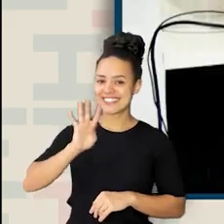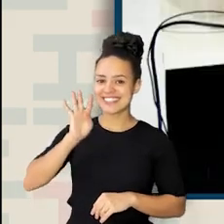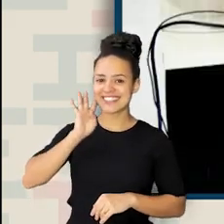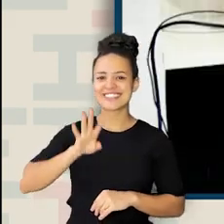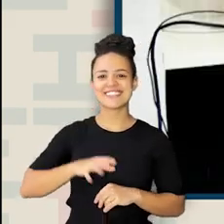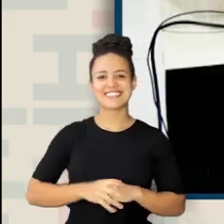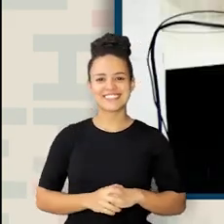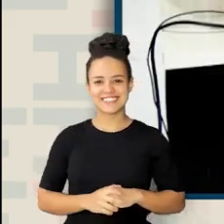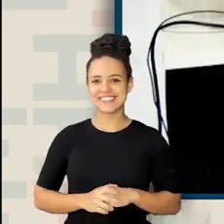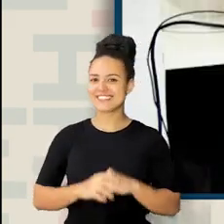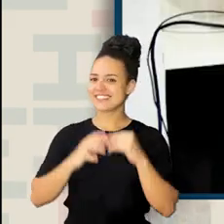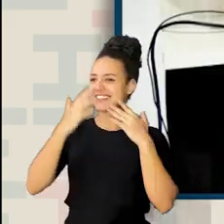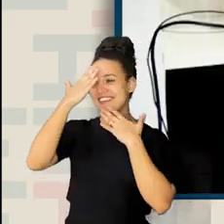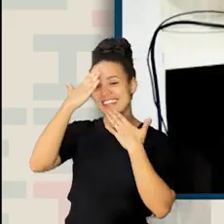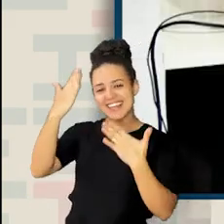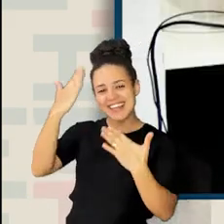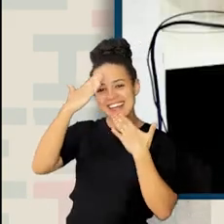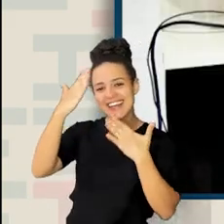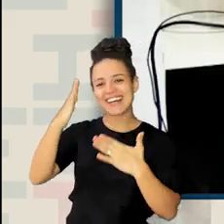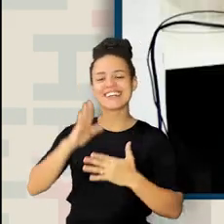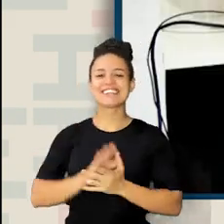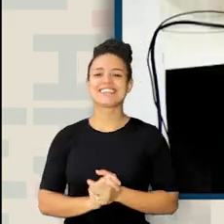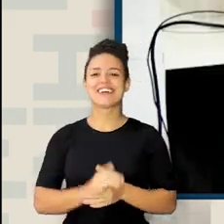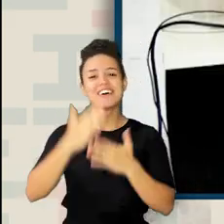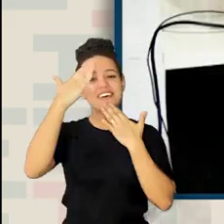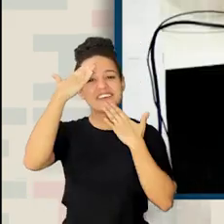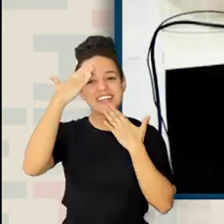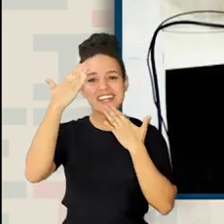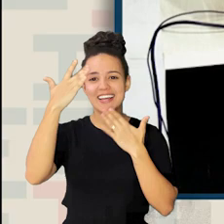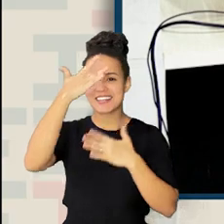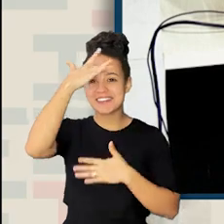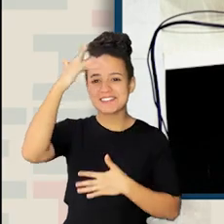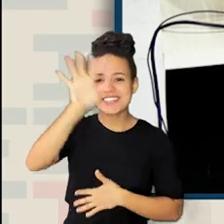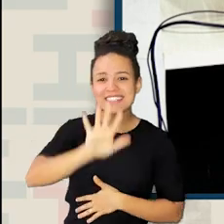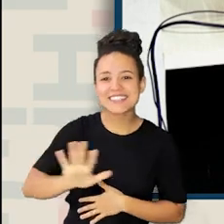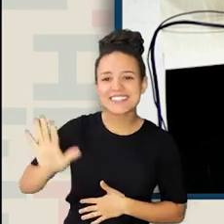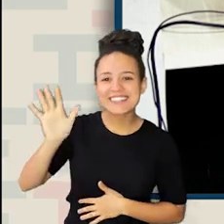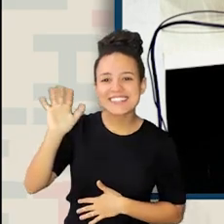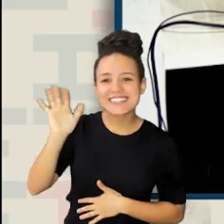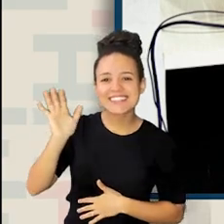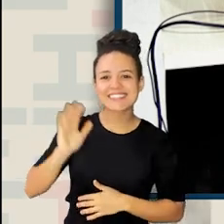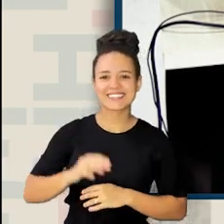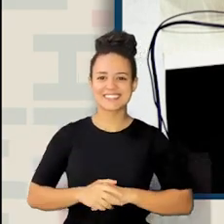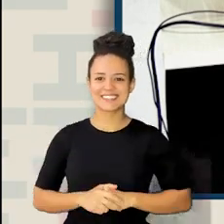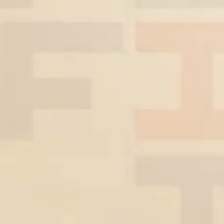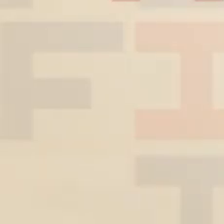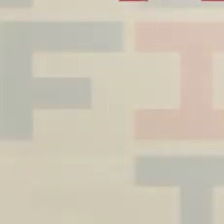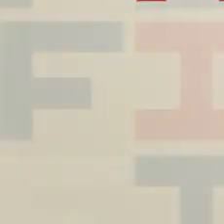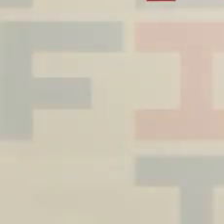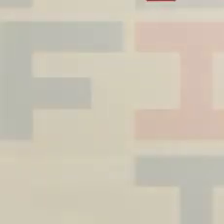Legal! Diverti. Valeu! Obrigada, pessoal. Obrigada.